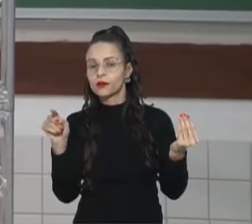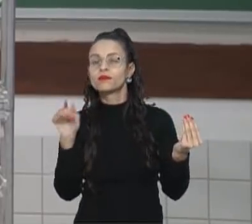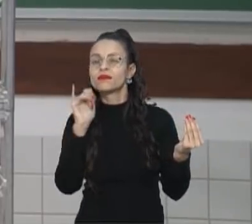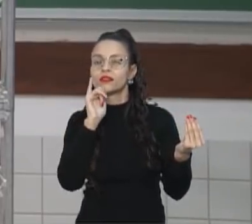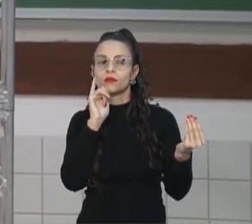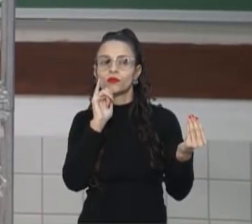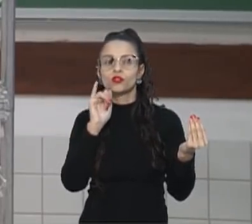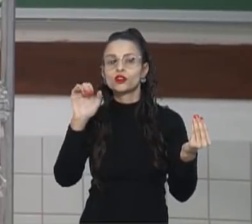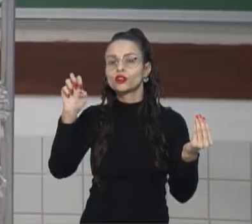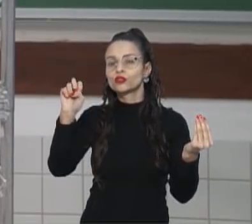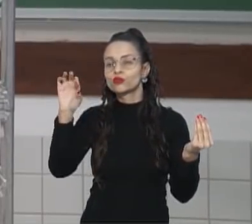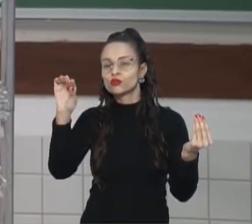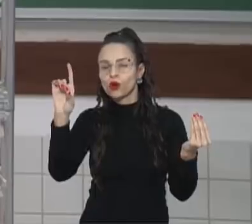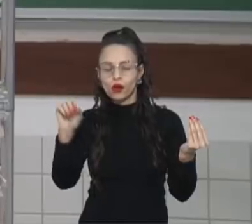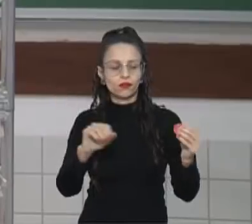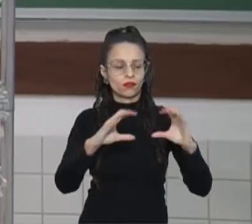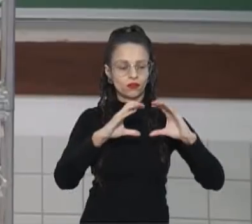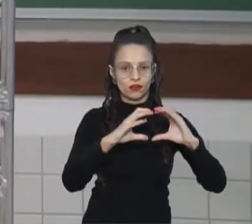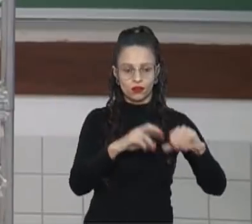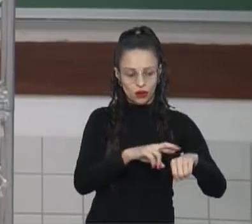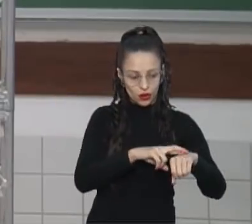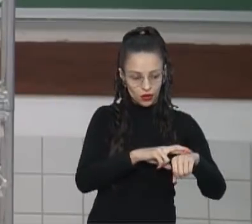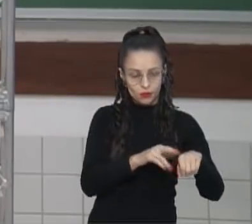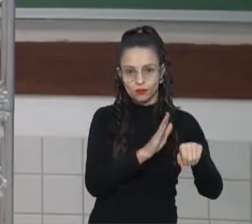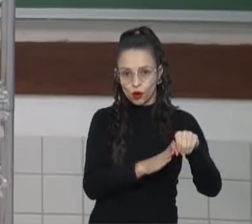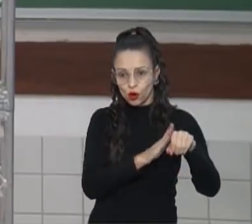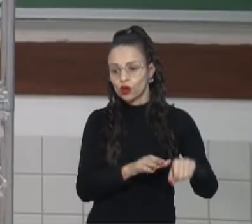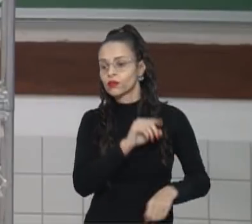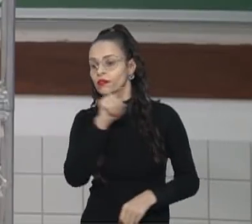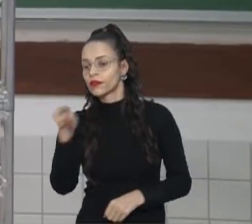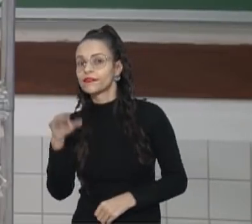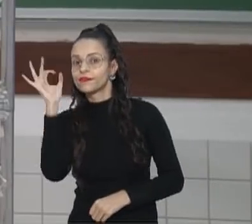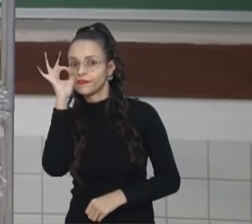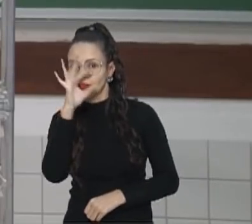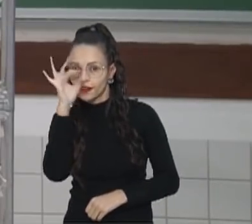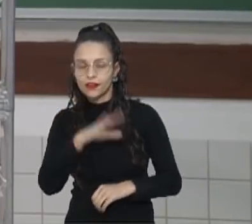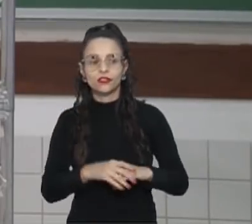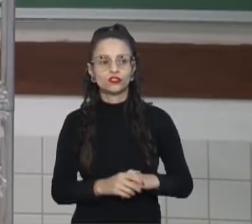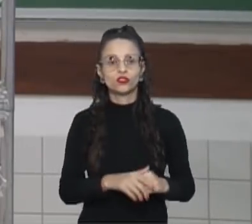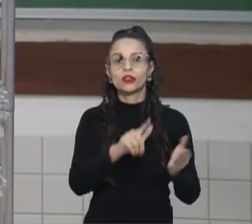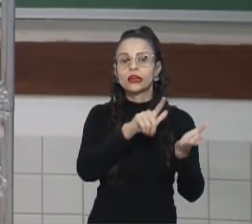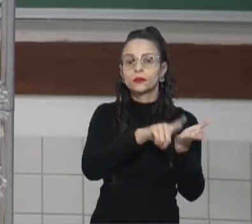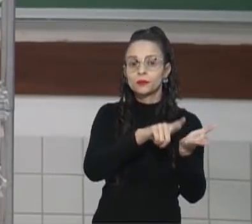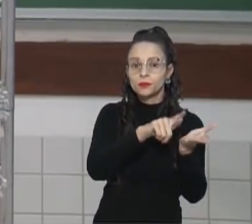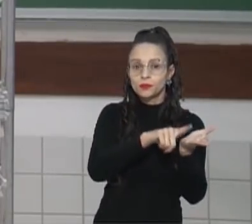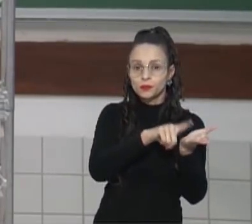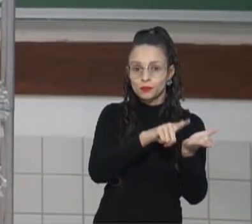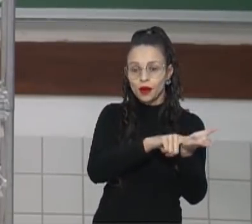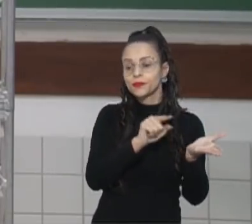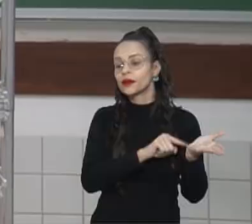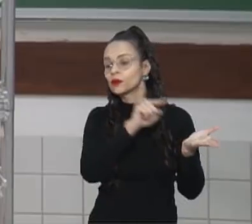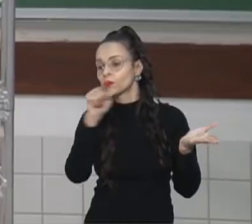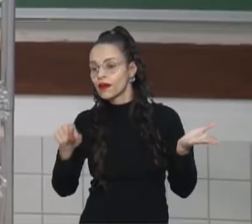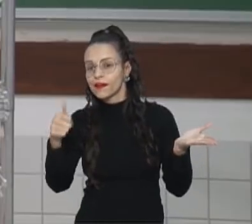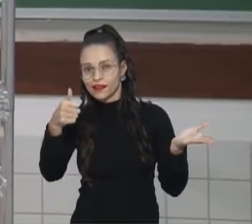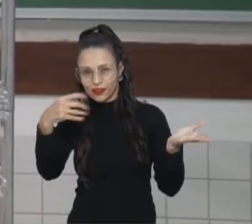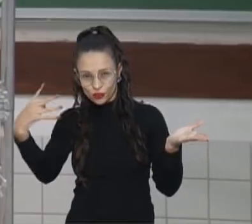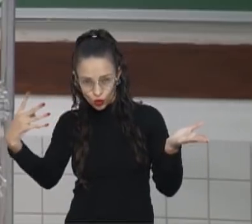cáustica. Repolho, ficou verde. Perfeito? Papel indicador, indicou